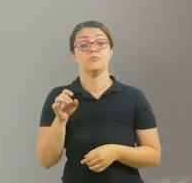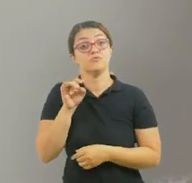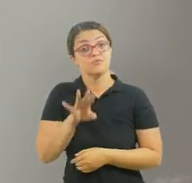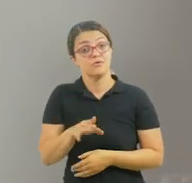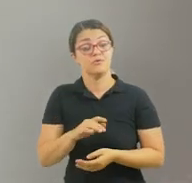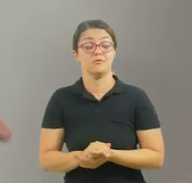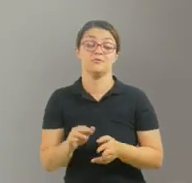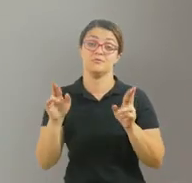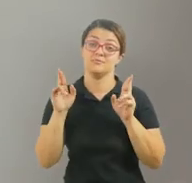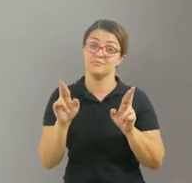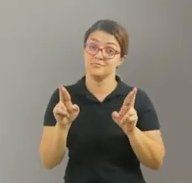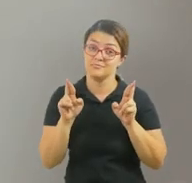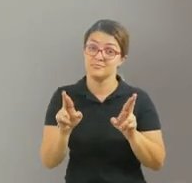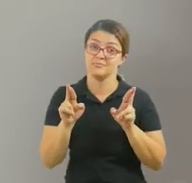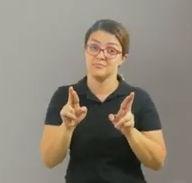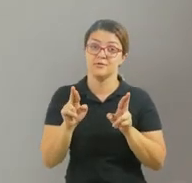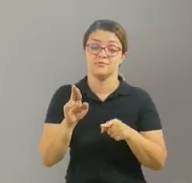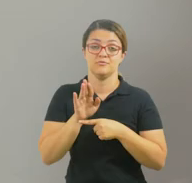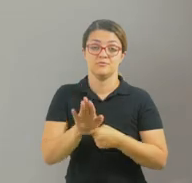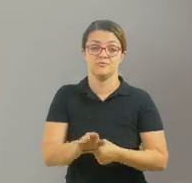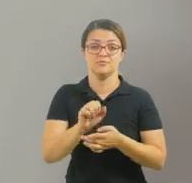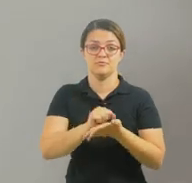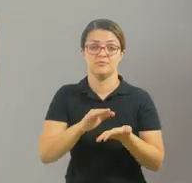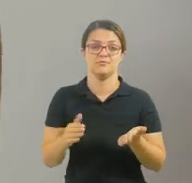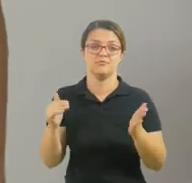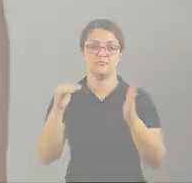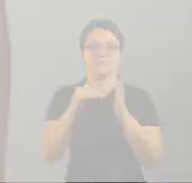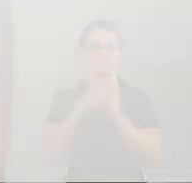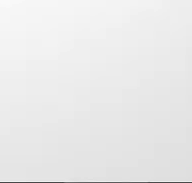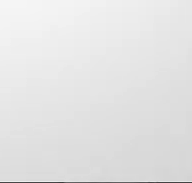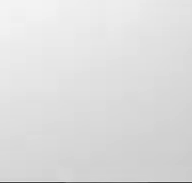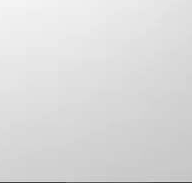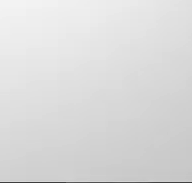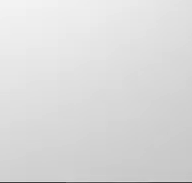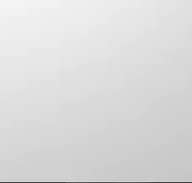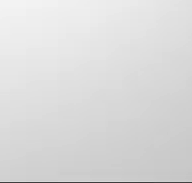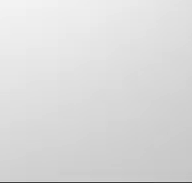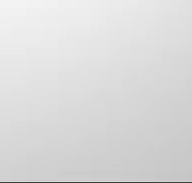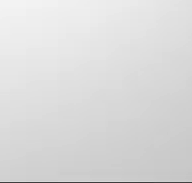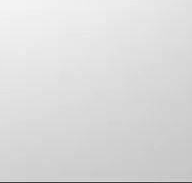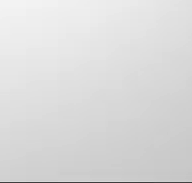pessoal, por hoje é só. Espero poder ter os ajudado nas atividades e até a semana que vem.